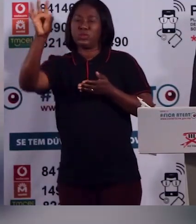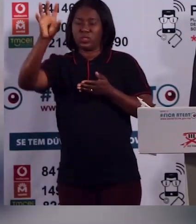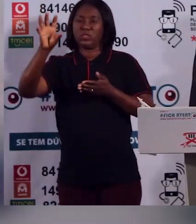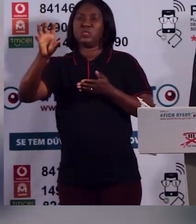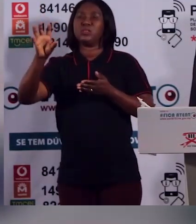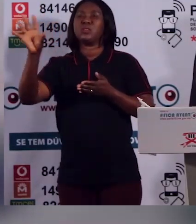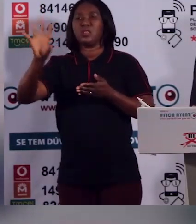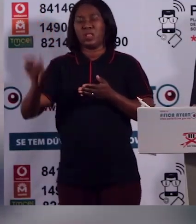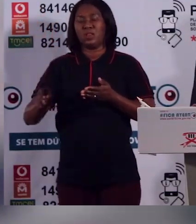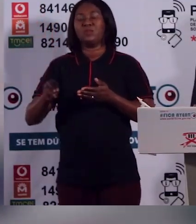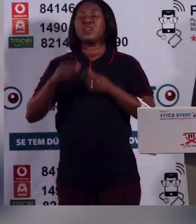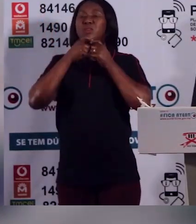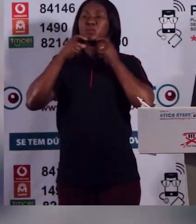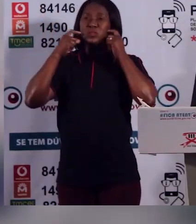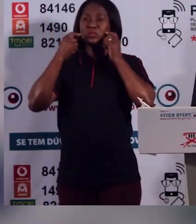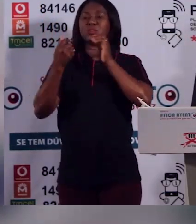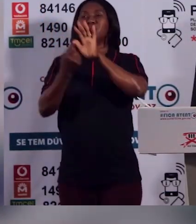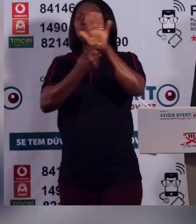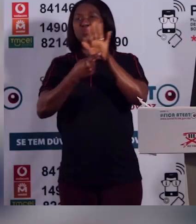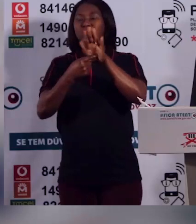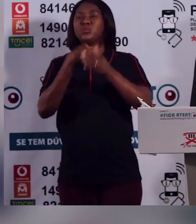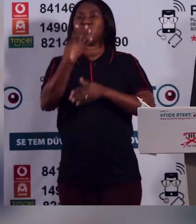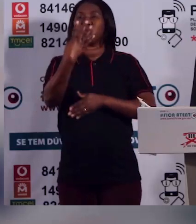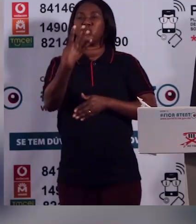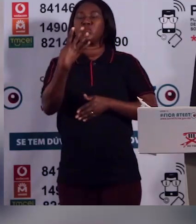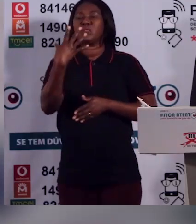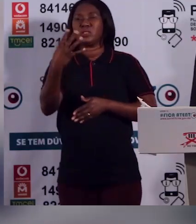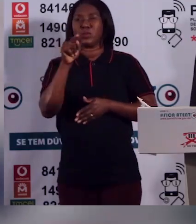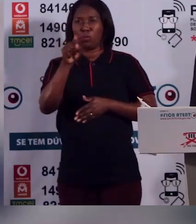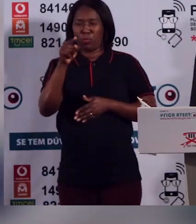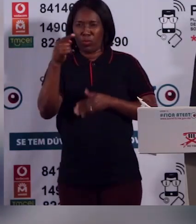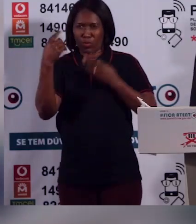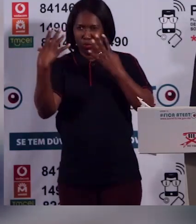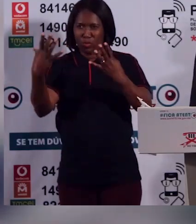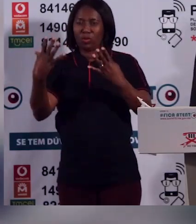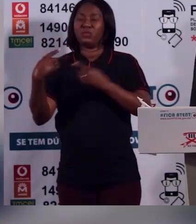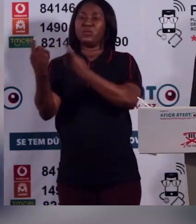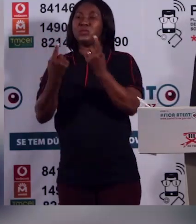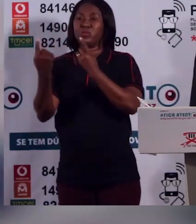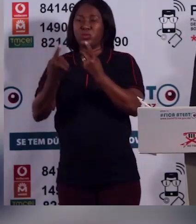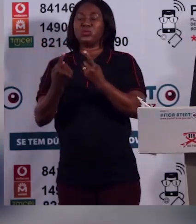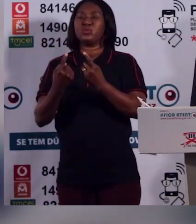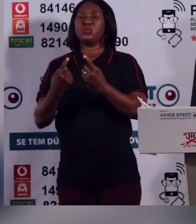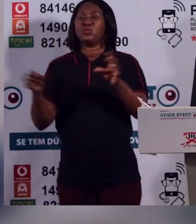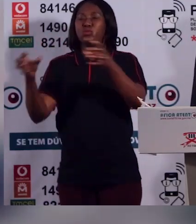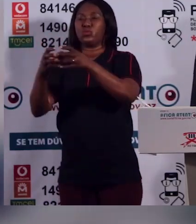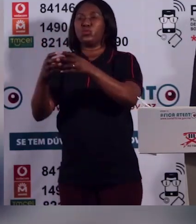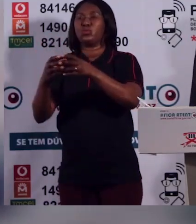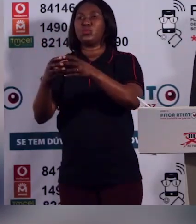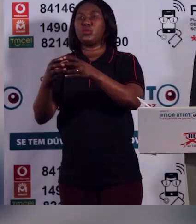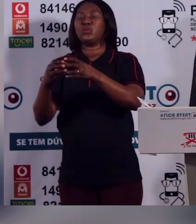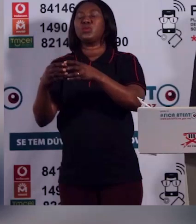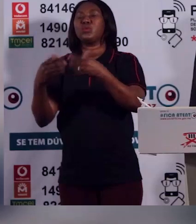apresenta 45,9 casos por milhão de habitantes, portanto, mais de 100